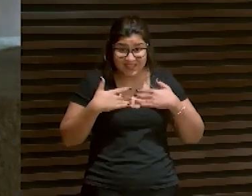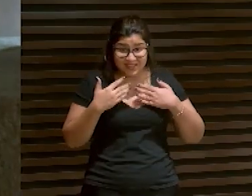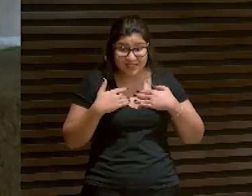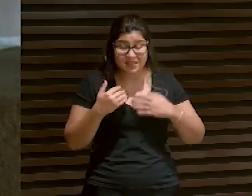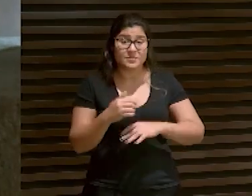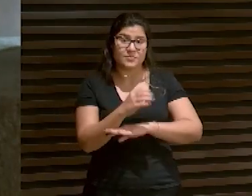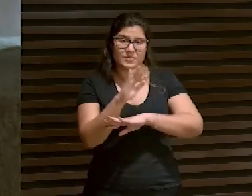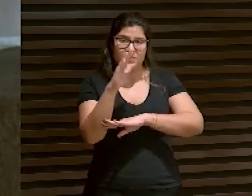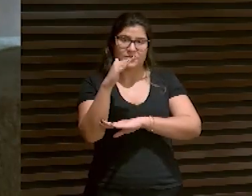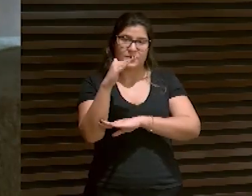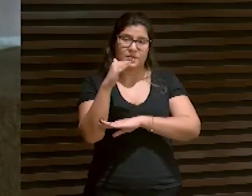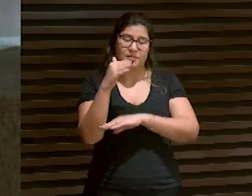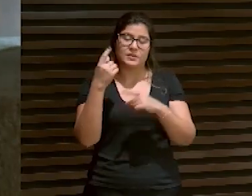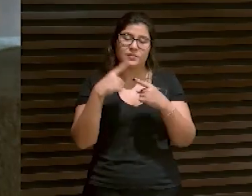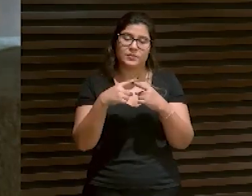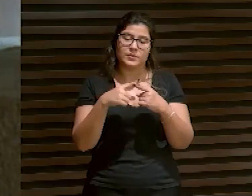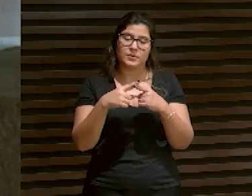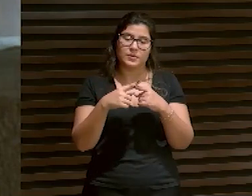que pudesse protegê-lo do sol.